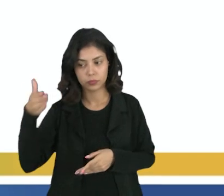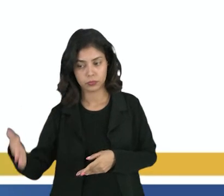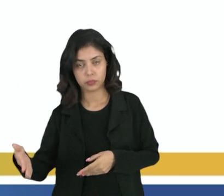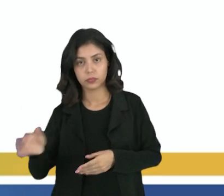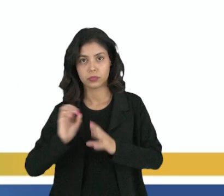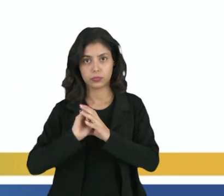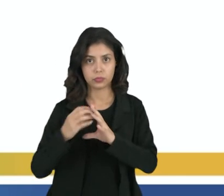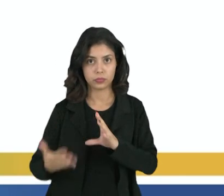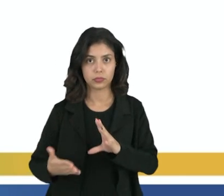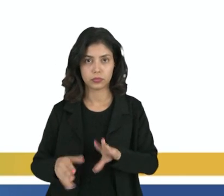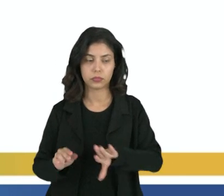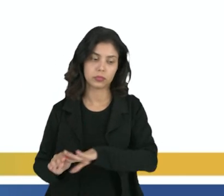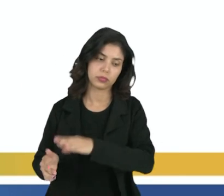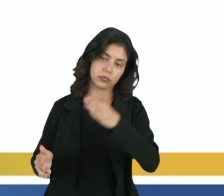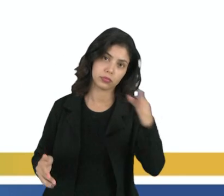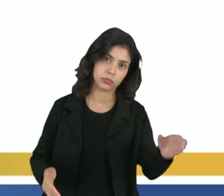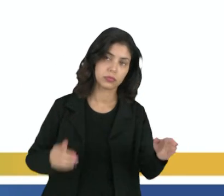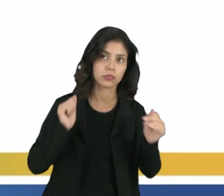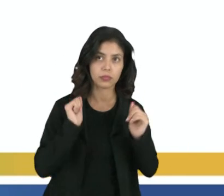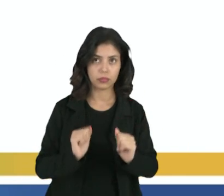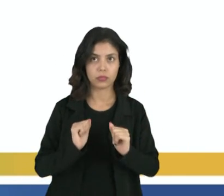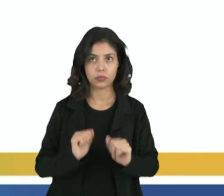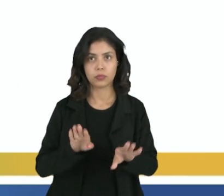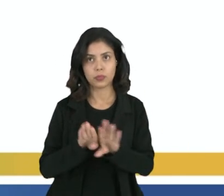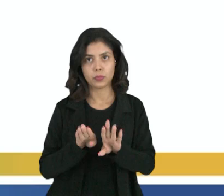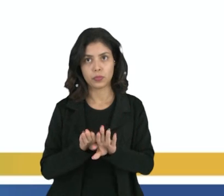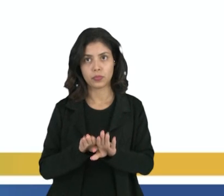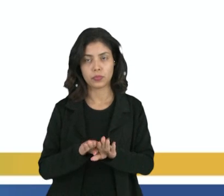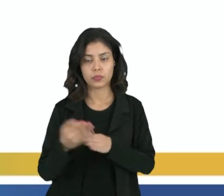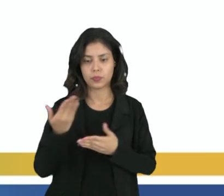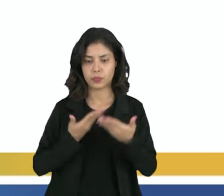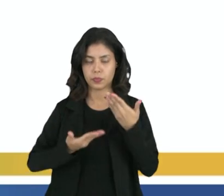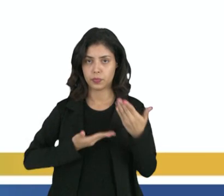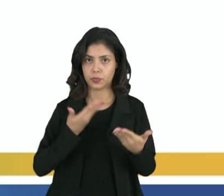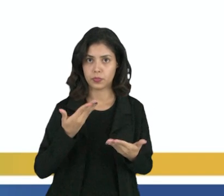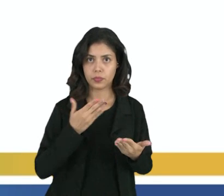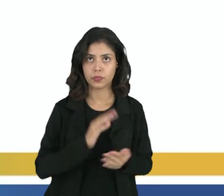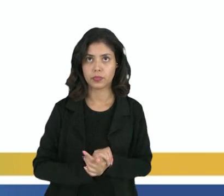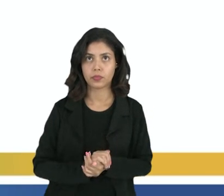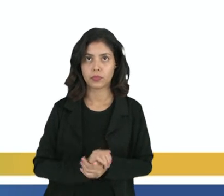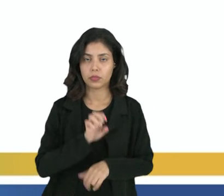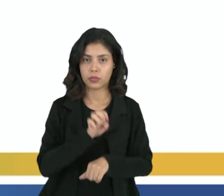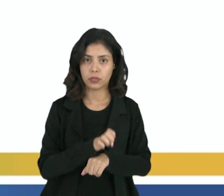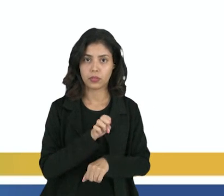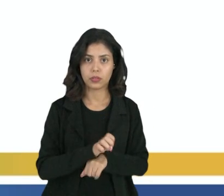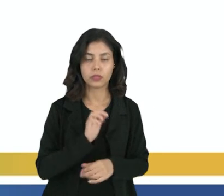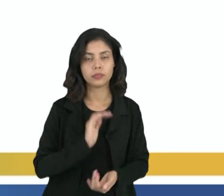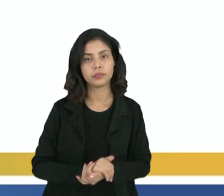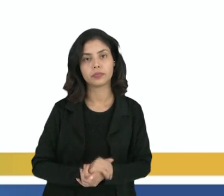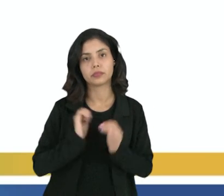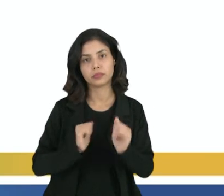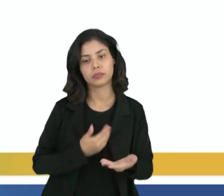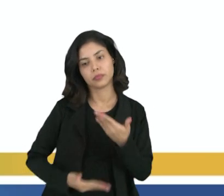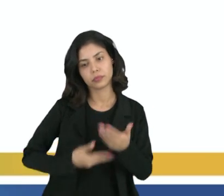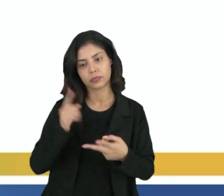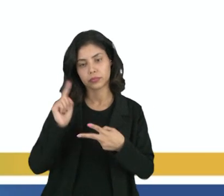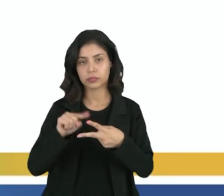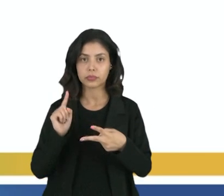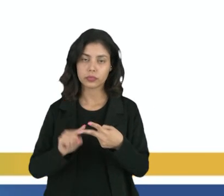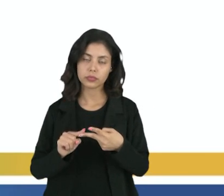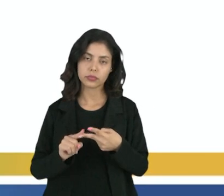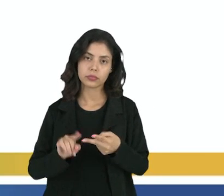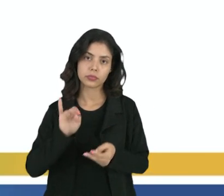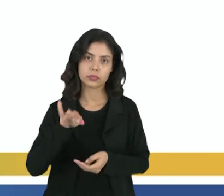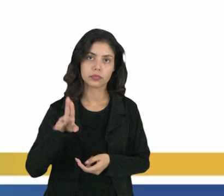tem uma característica, pode, estar em transição, um estado pode estar em transição entre 2 tipos